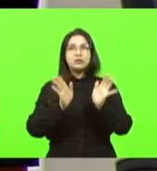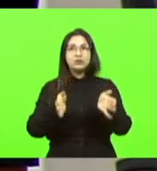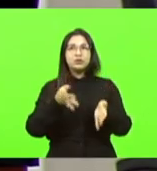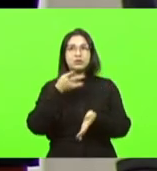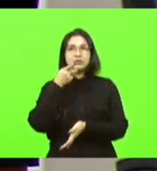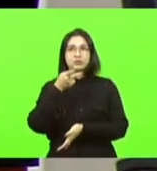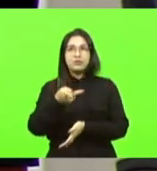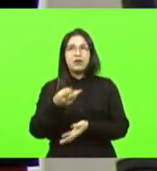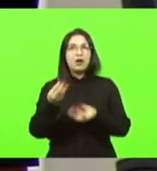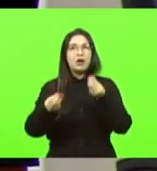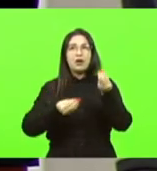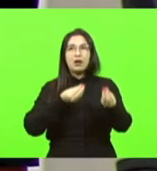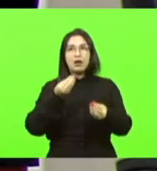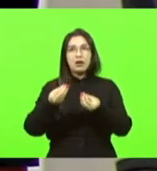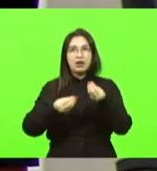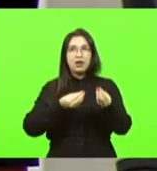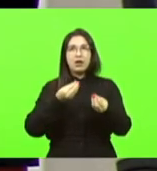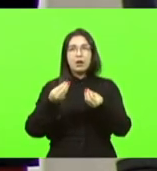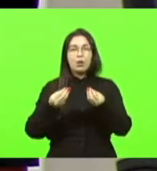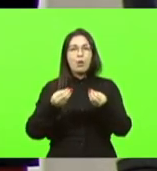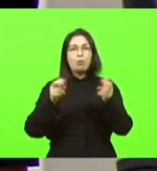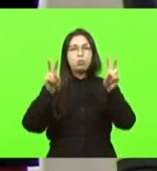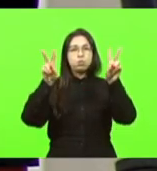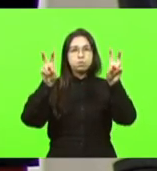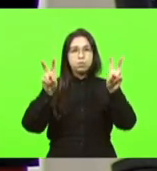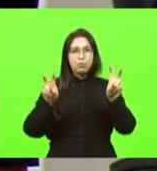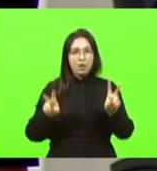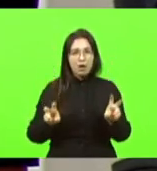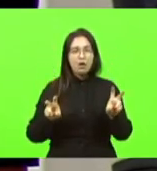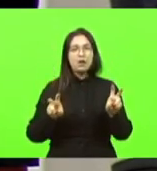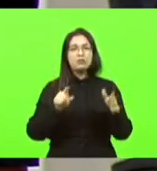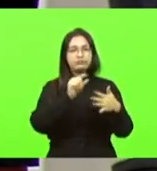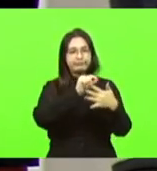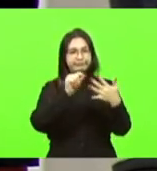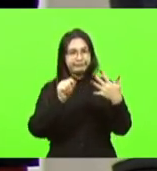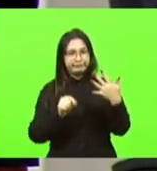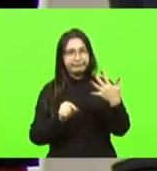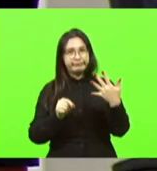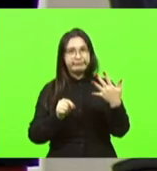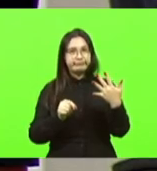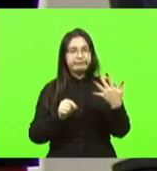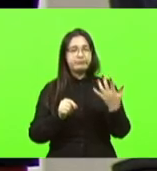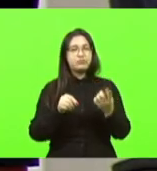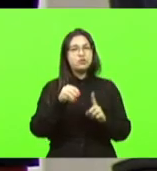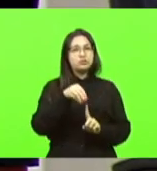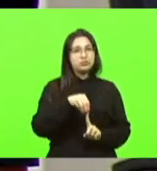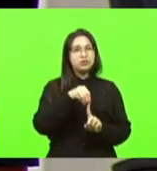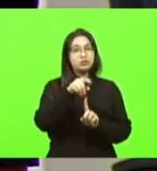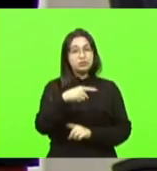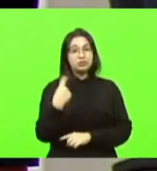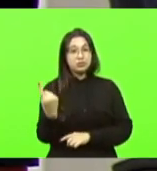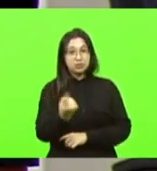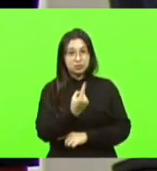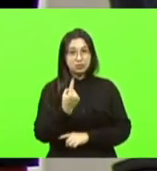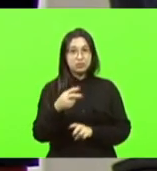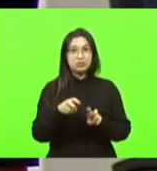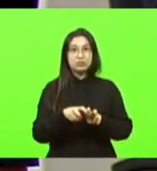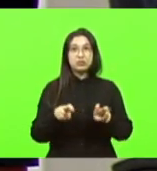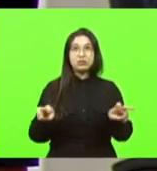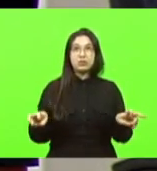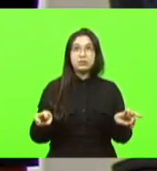perfeitamente e as questões que envolvem o destaque que a nossa bancada